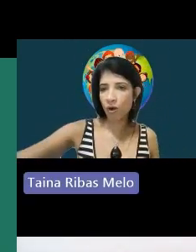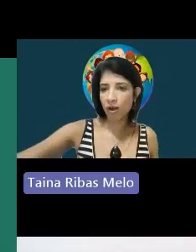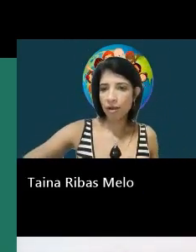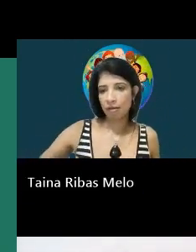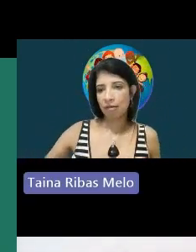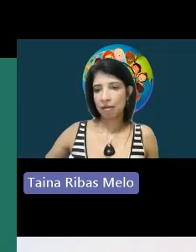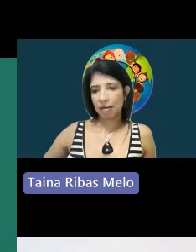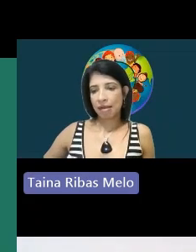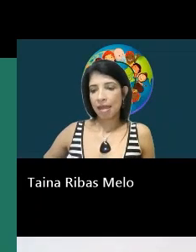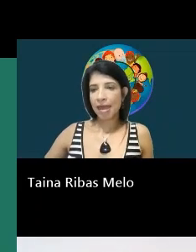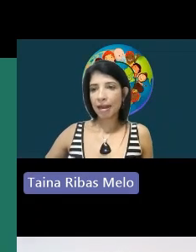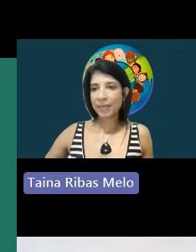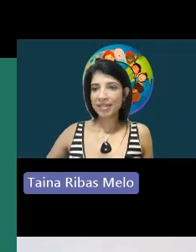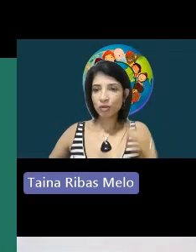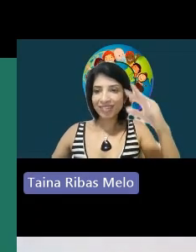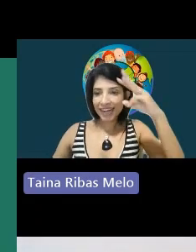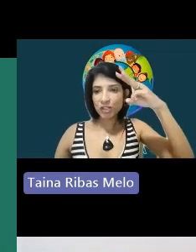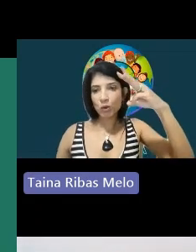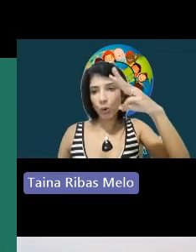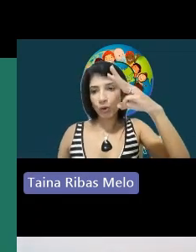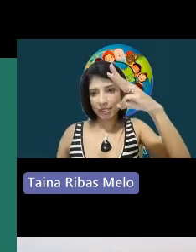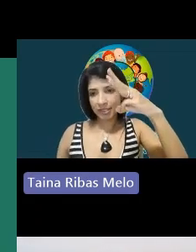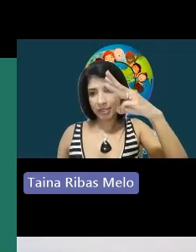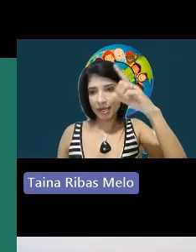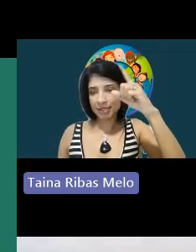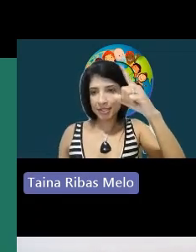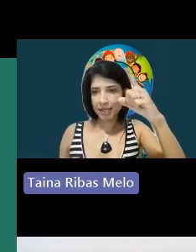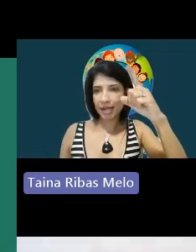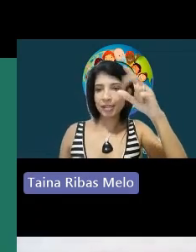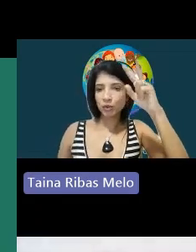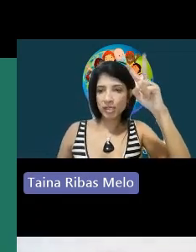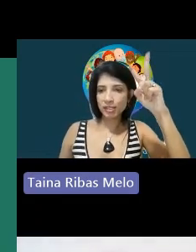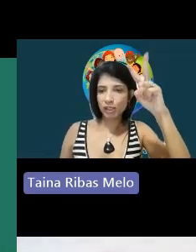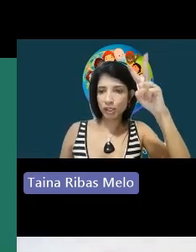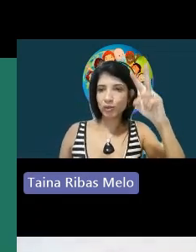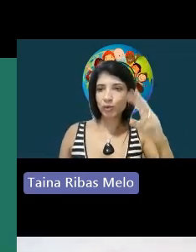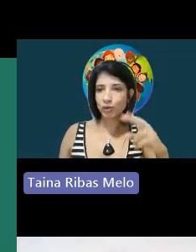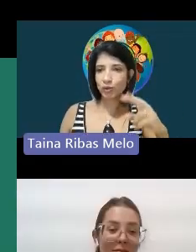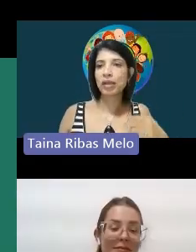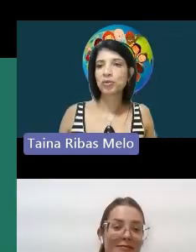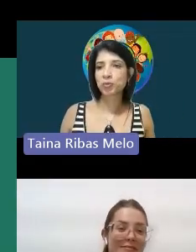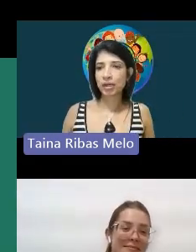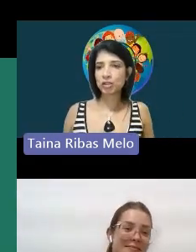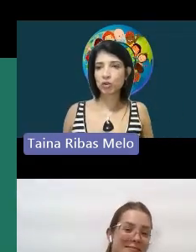Uau! Ela apresentou 3 coisas: a escala e 2 artigos do instrumento.